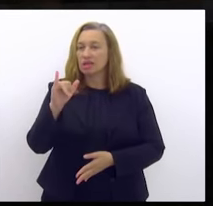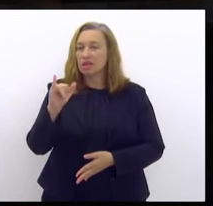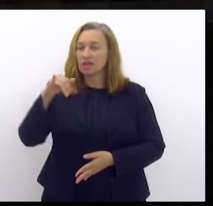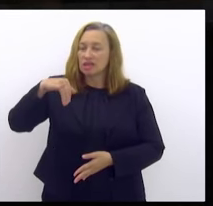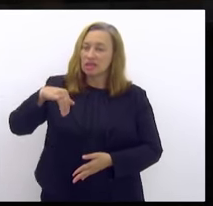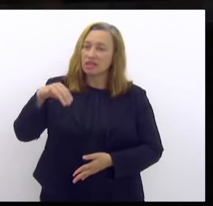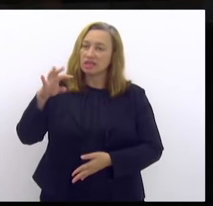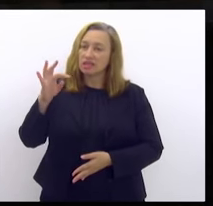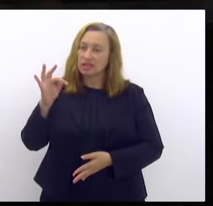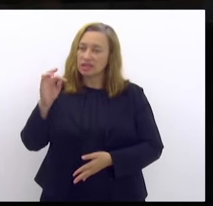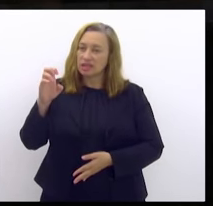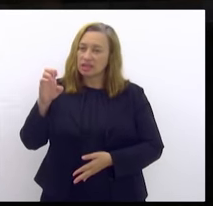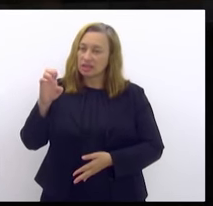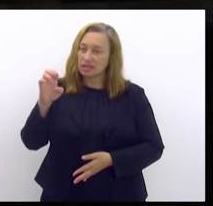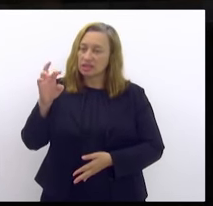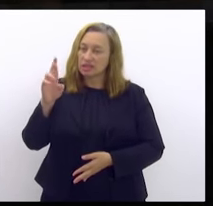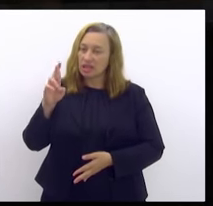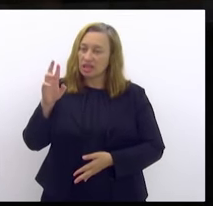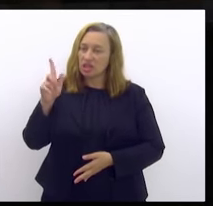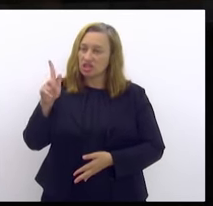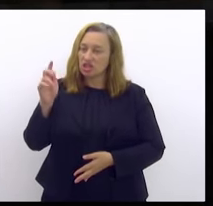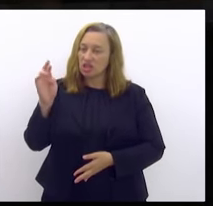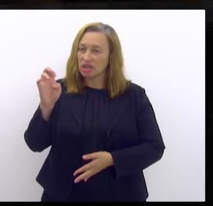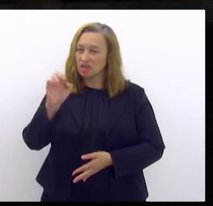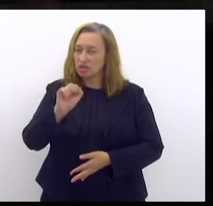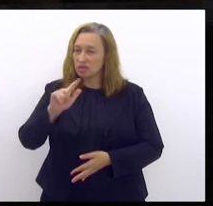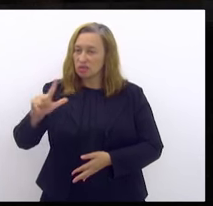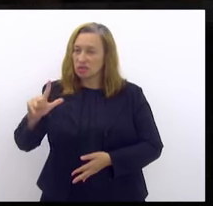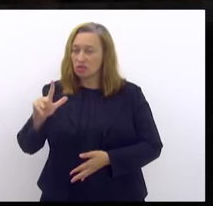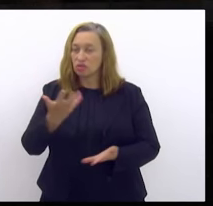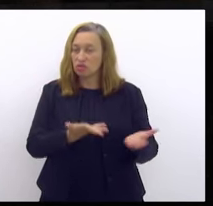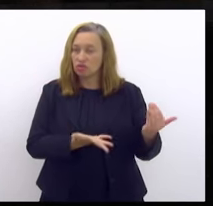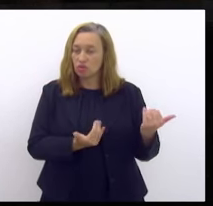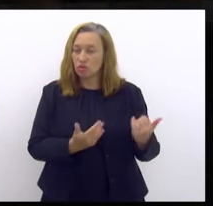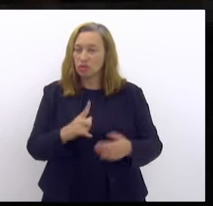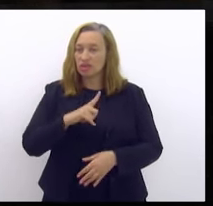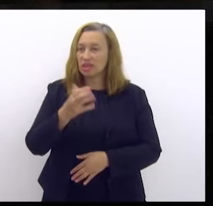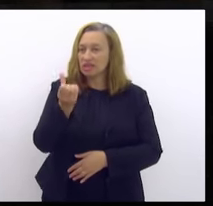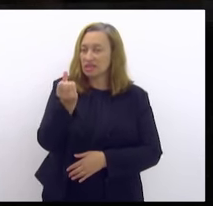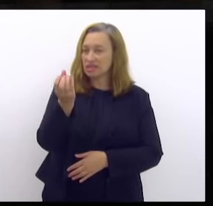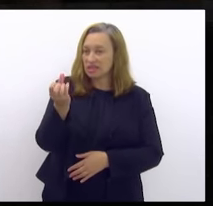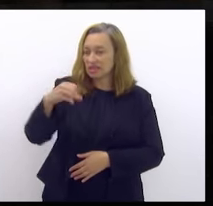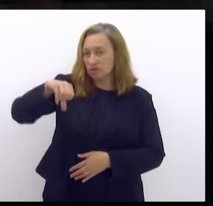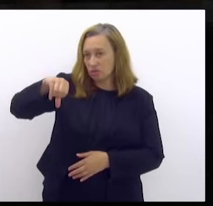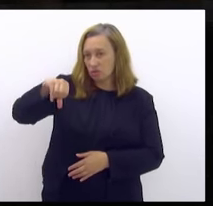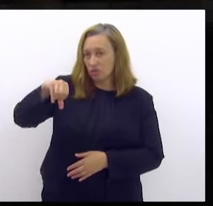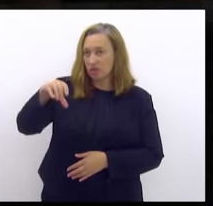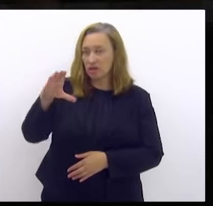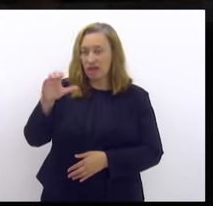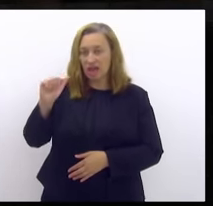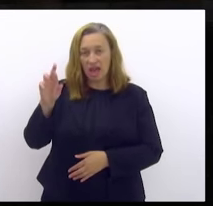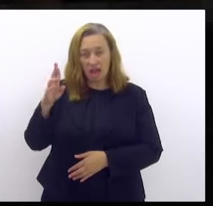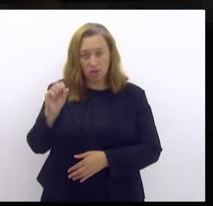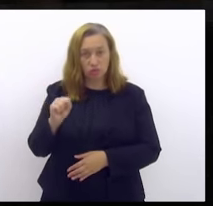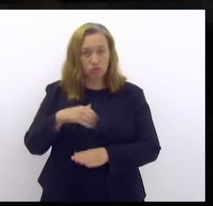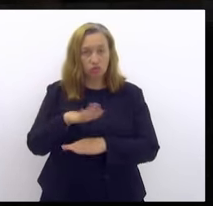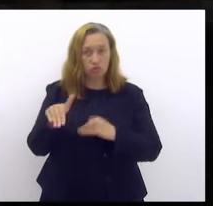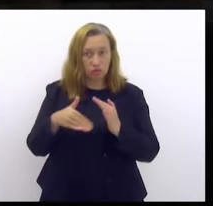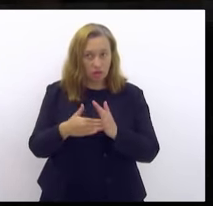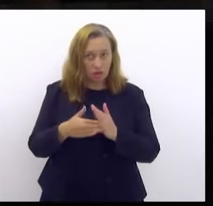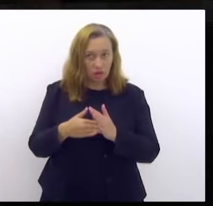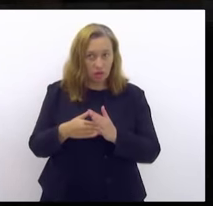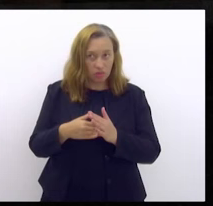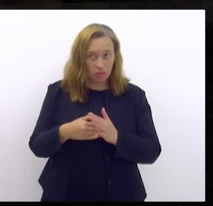de Juventude e Envelhecimento Saudável, tem 69 cargos no total. Os